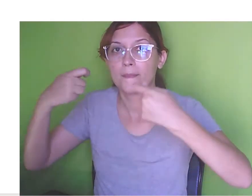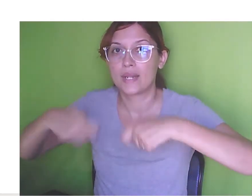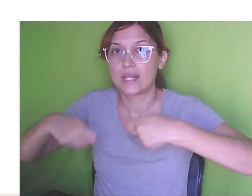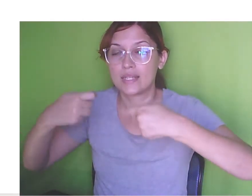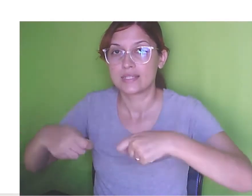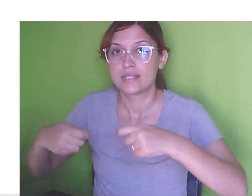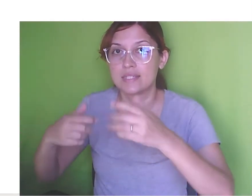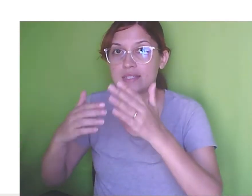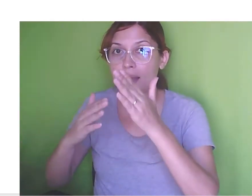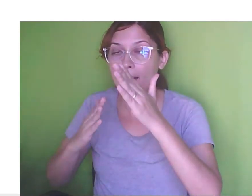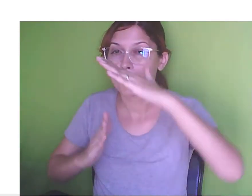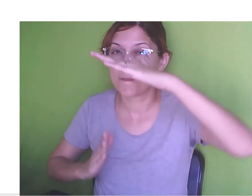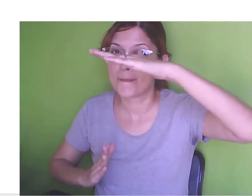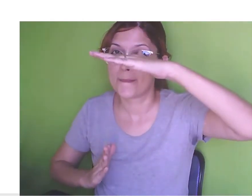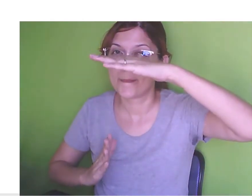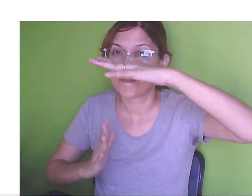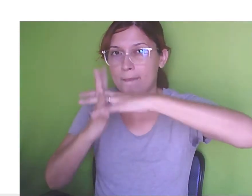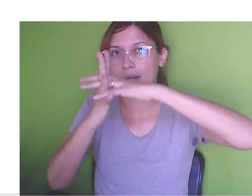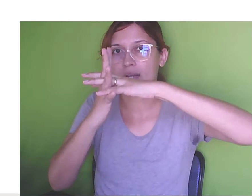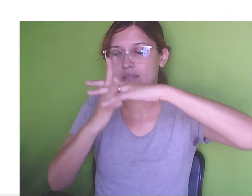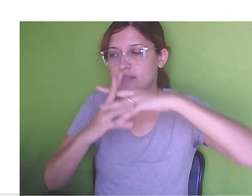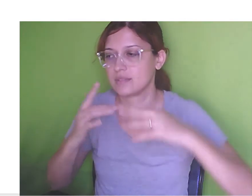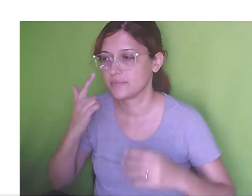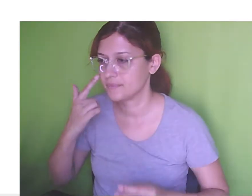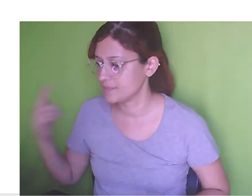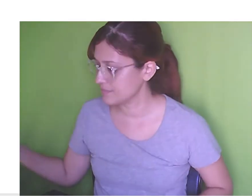Então, ele precisa de uma tensão